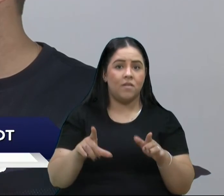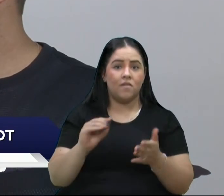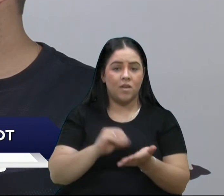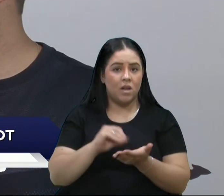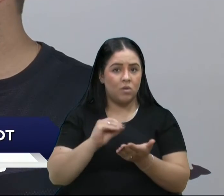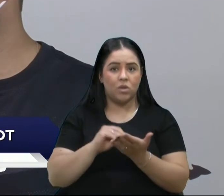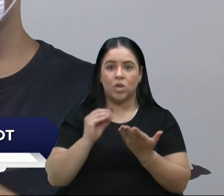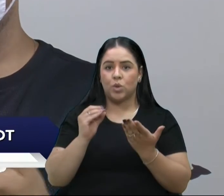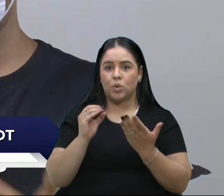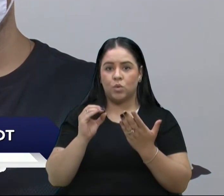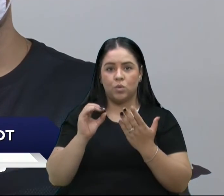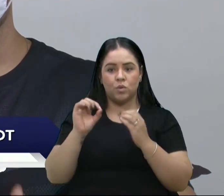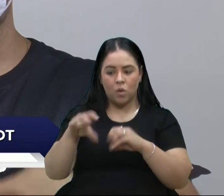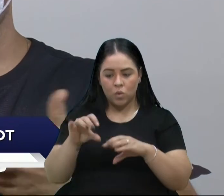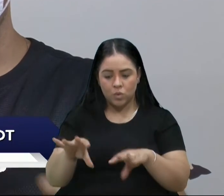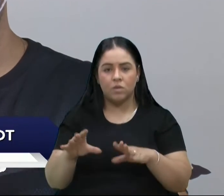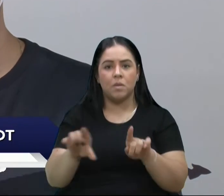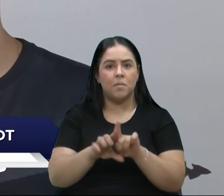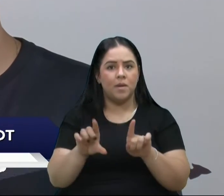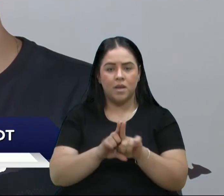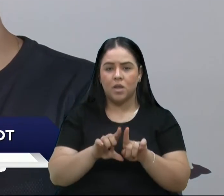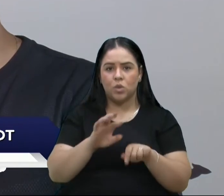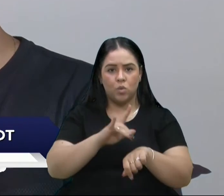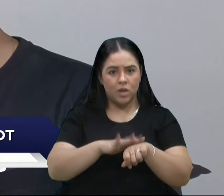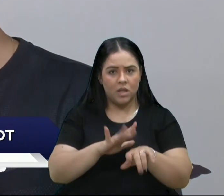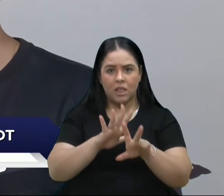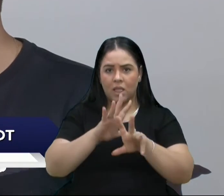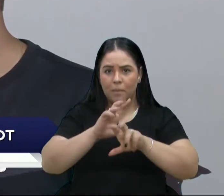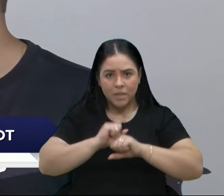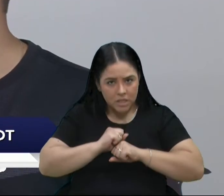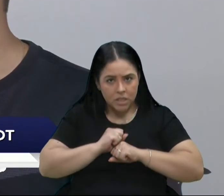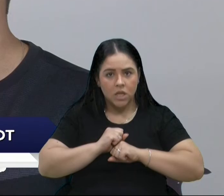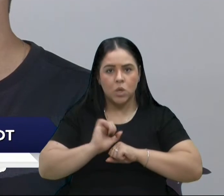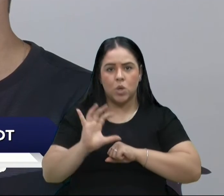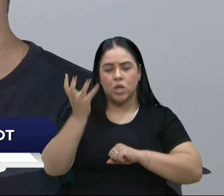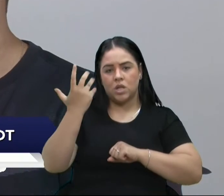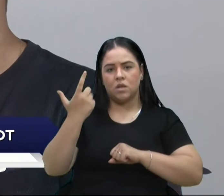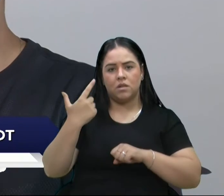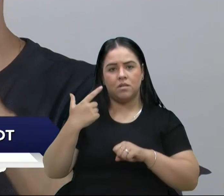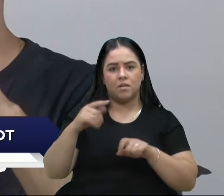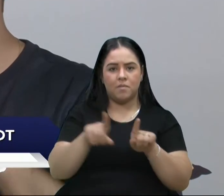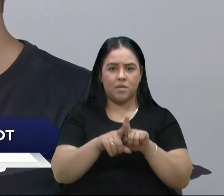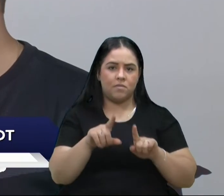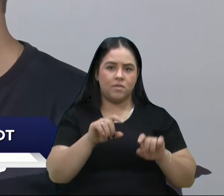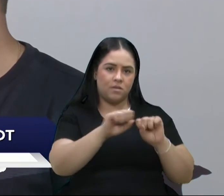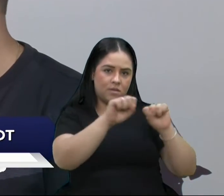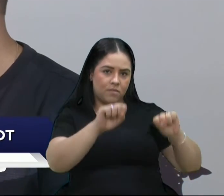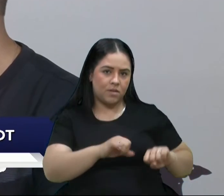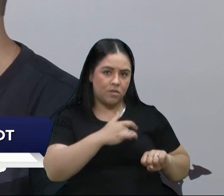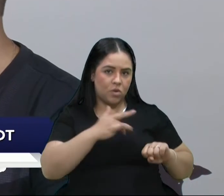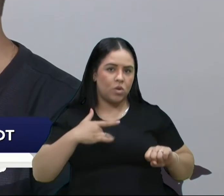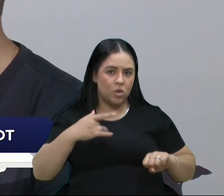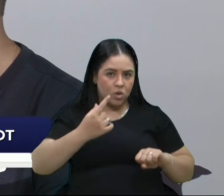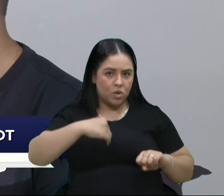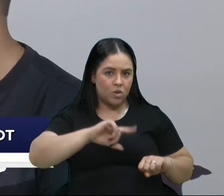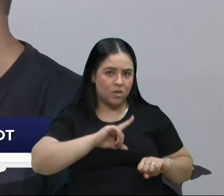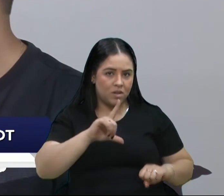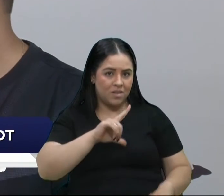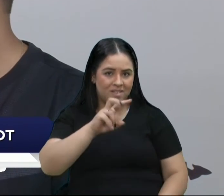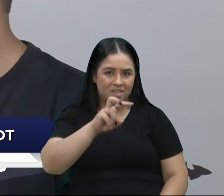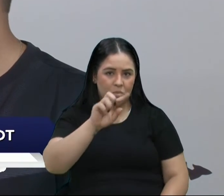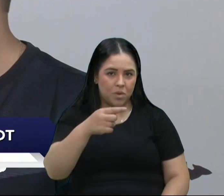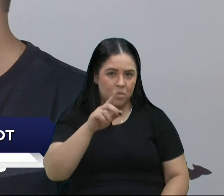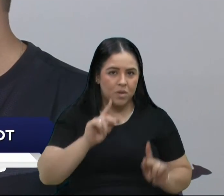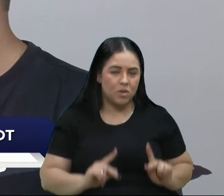adoece, né? Porque depressão e outras coisas mais batem à porta também do sistema de saúde. Hoje nós temos 5 mil pessoas aguardando